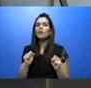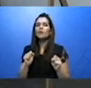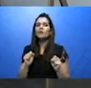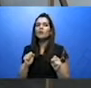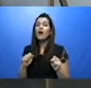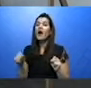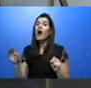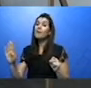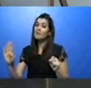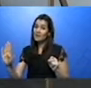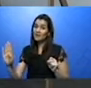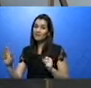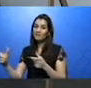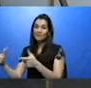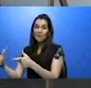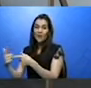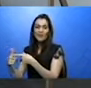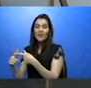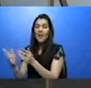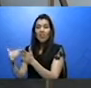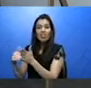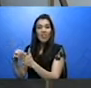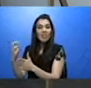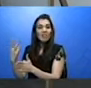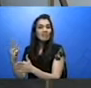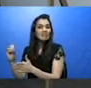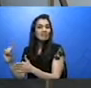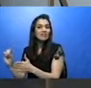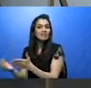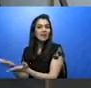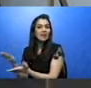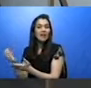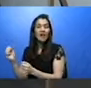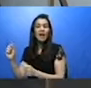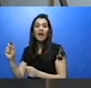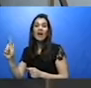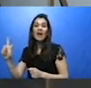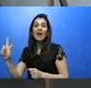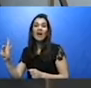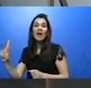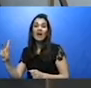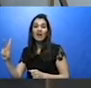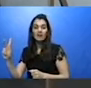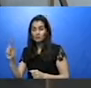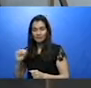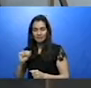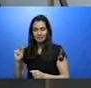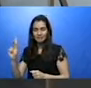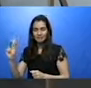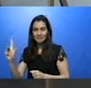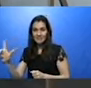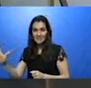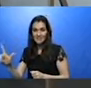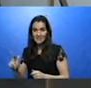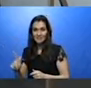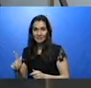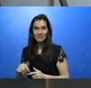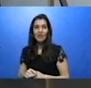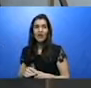balança B, olha lá, que suporta até 30 quilos. Por quê? Porque um filhote pesa por volta